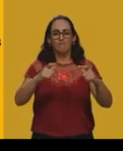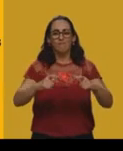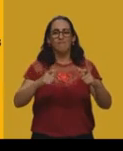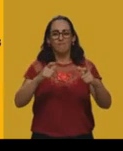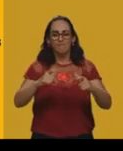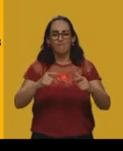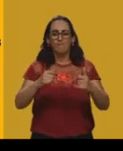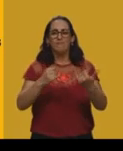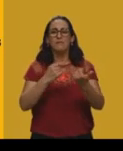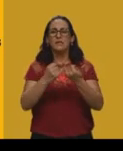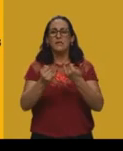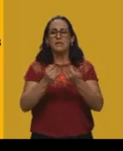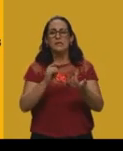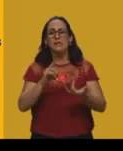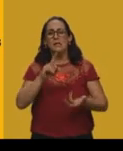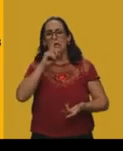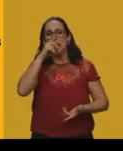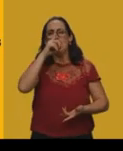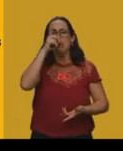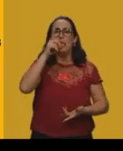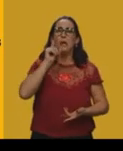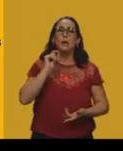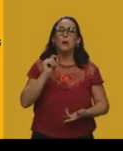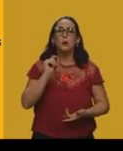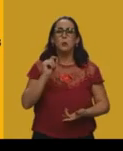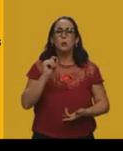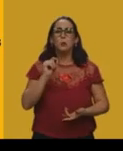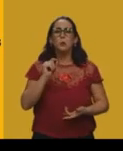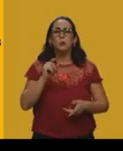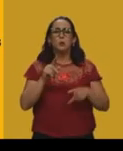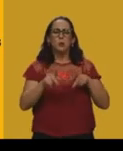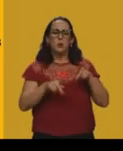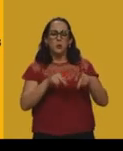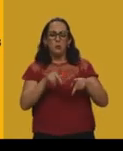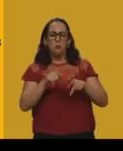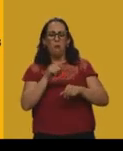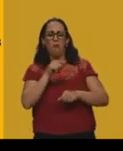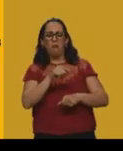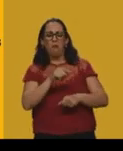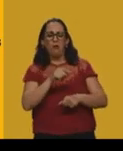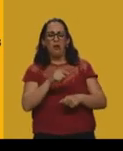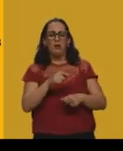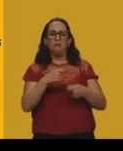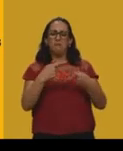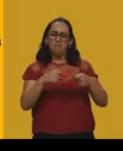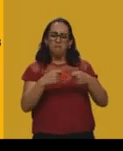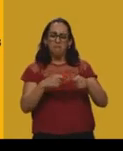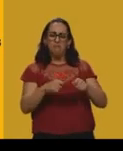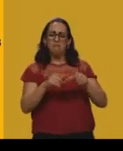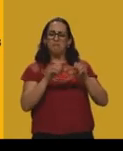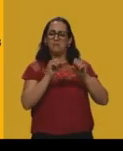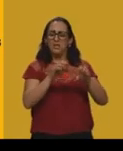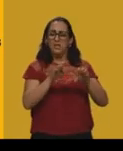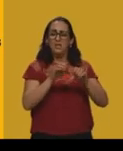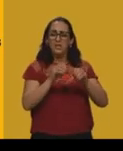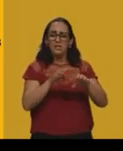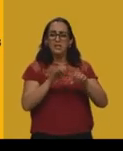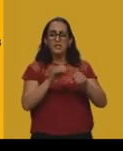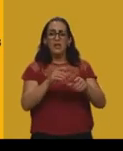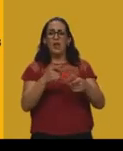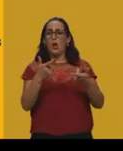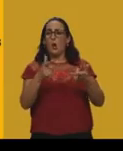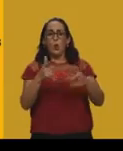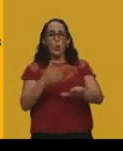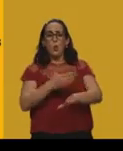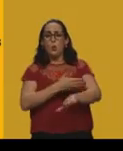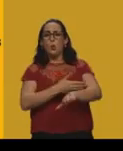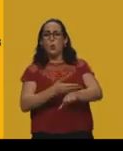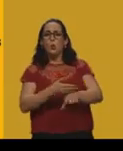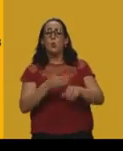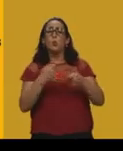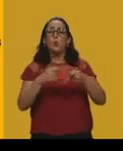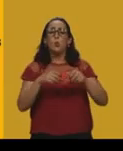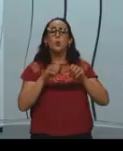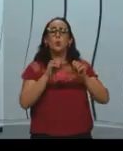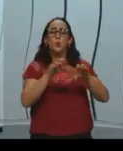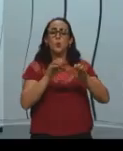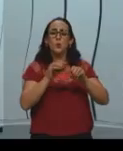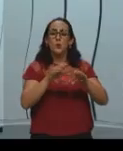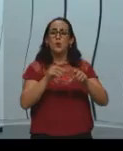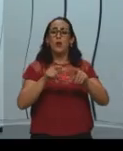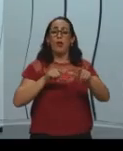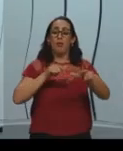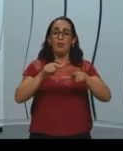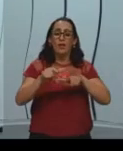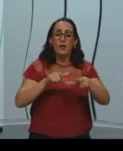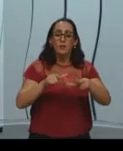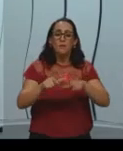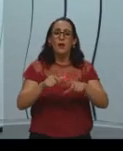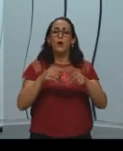né? A ideia de que eram povos incivilizados e que era preciso catequizar e até ensinar-lhes o trabalho, ensinar uma língua,